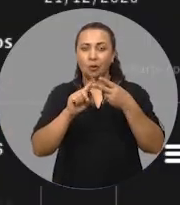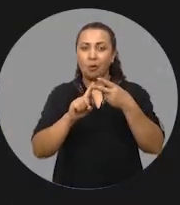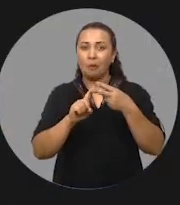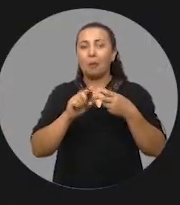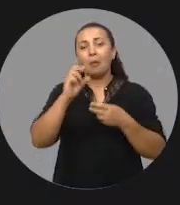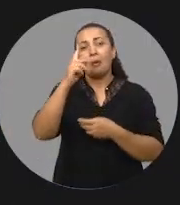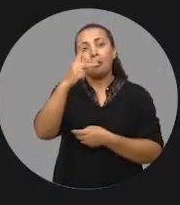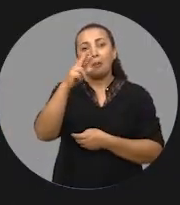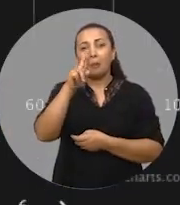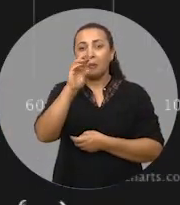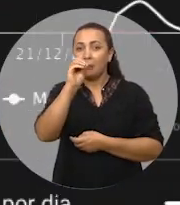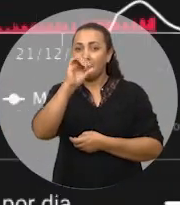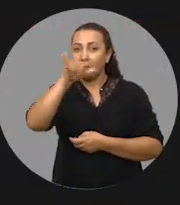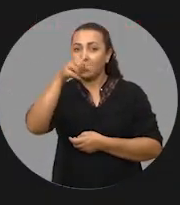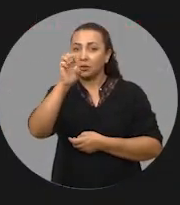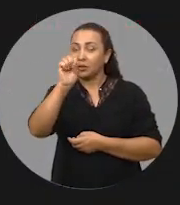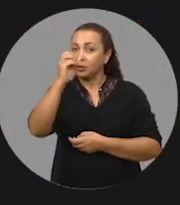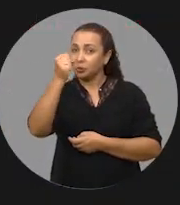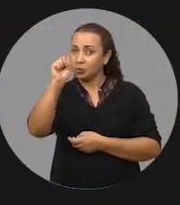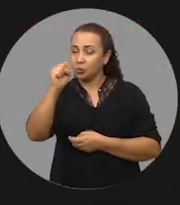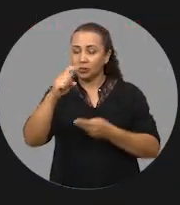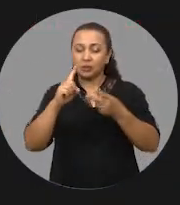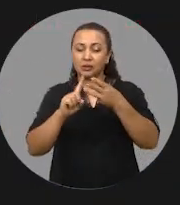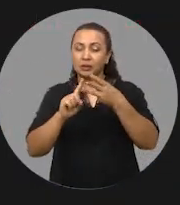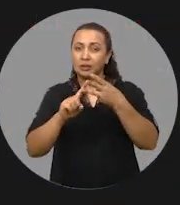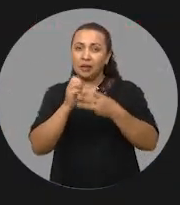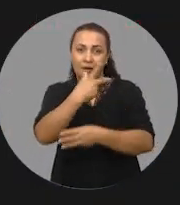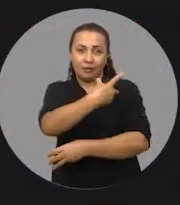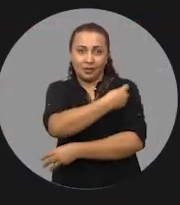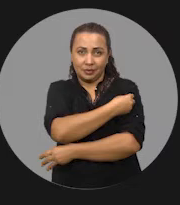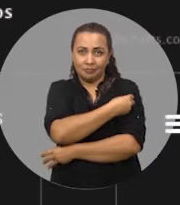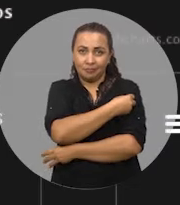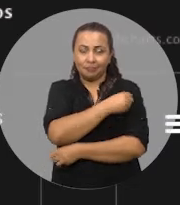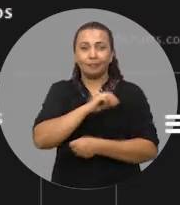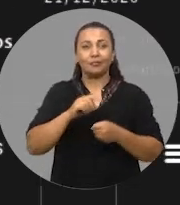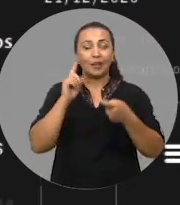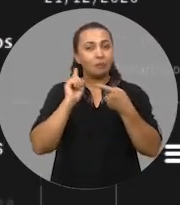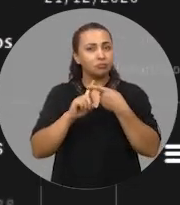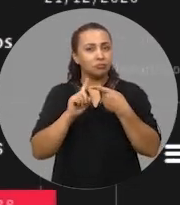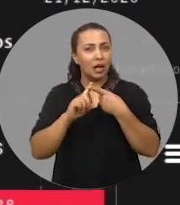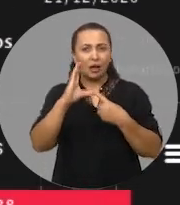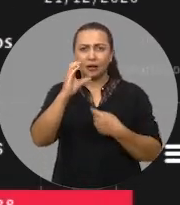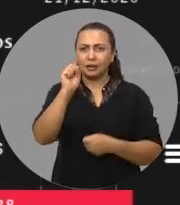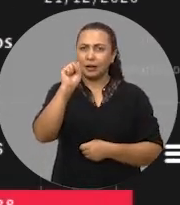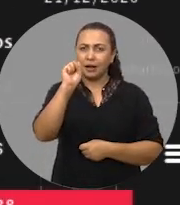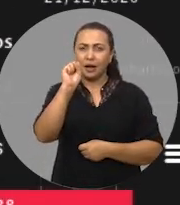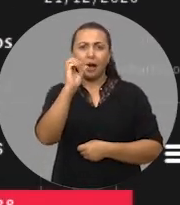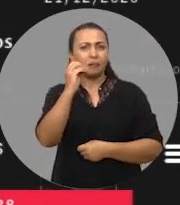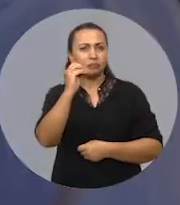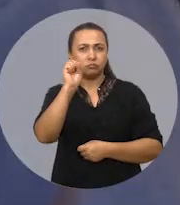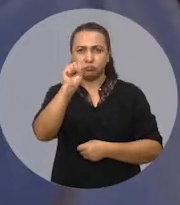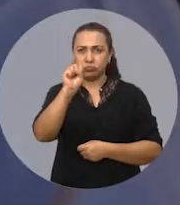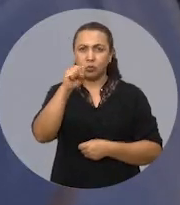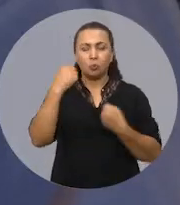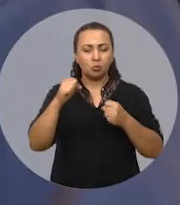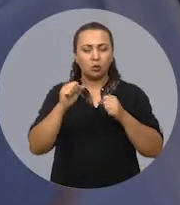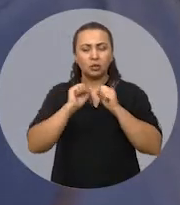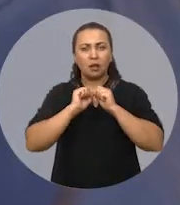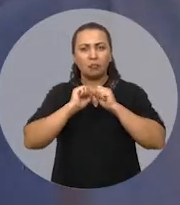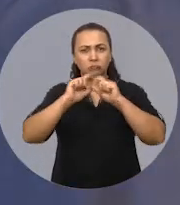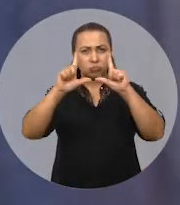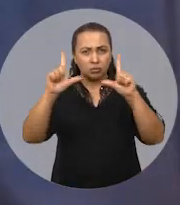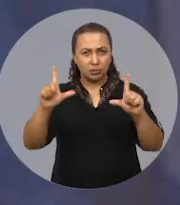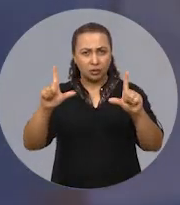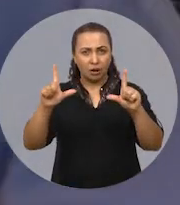projeções e vacinação. A guia casos podem ser